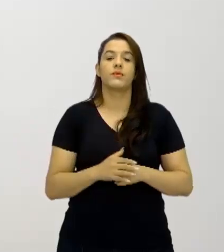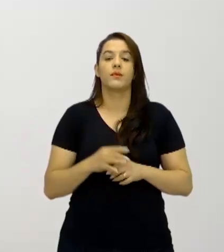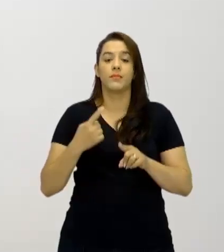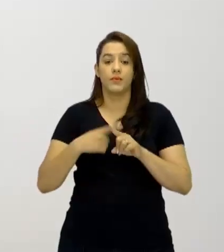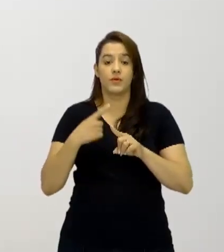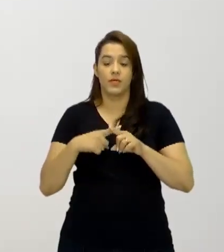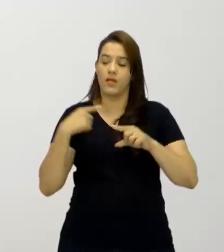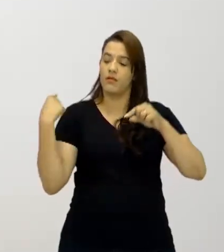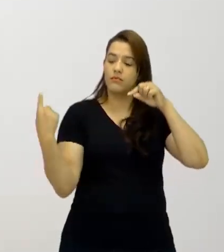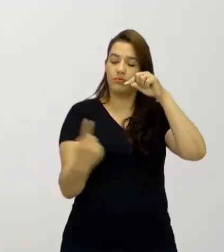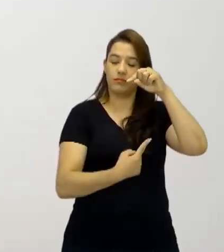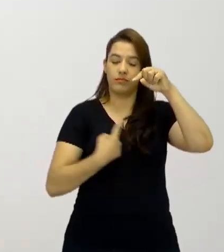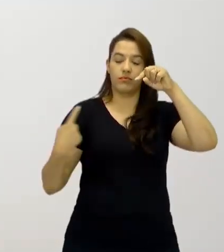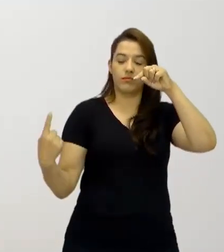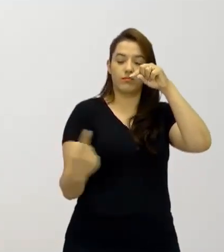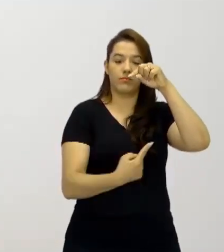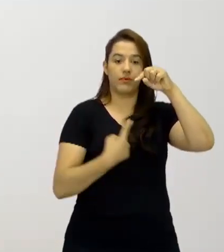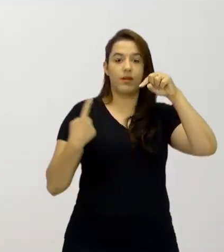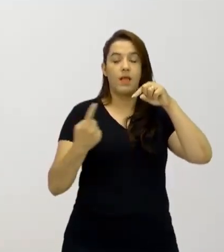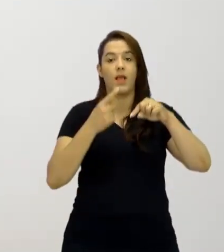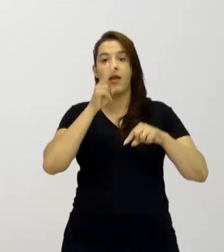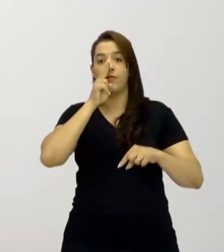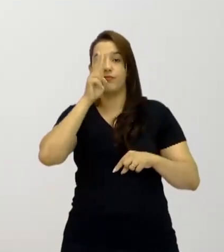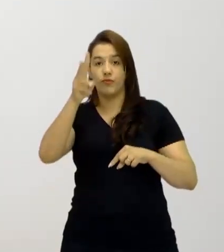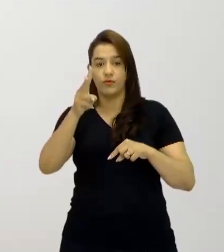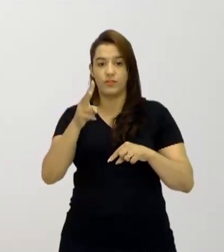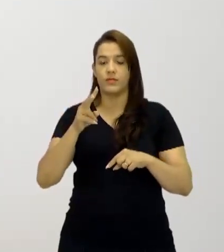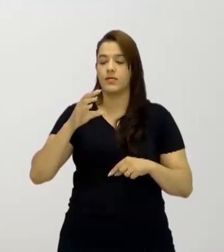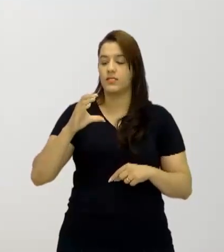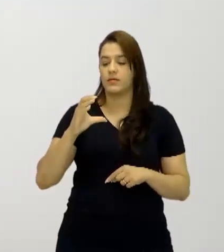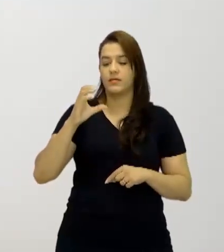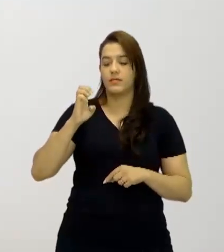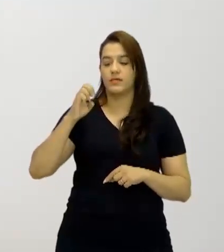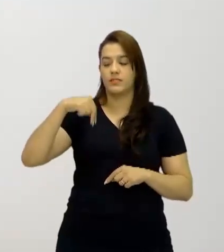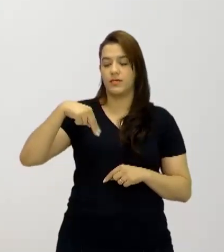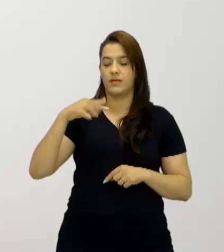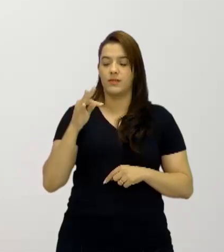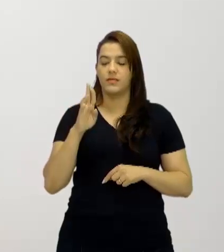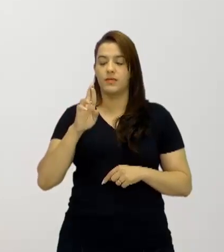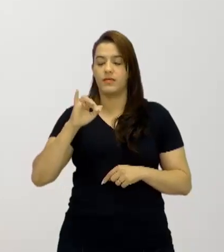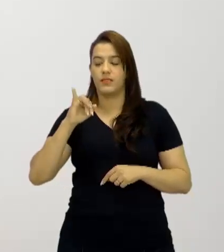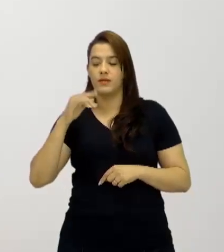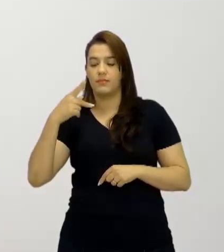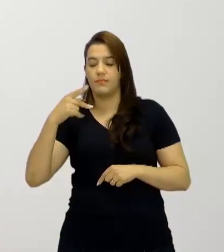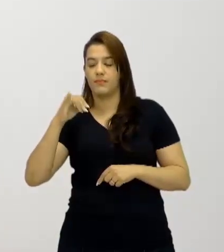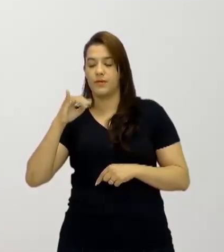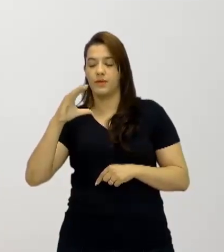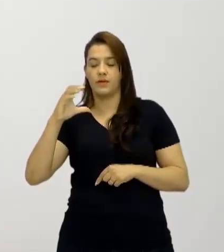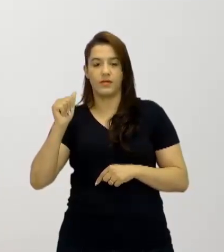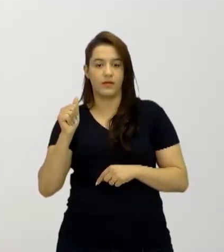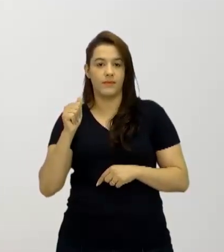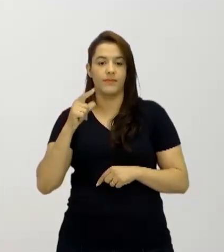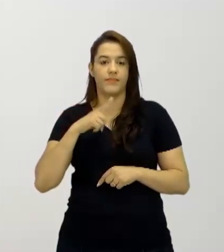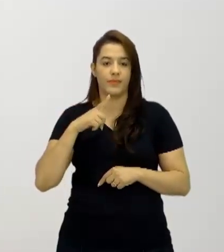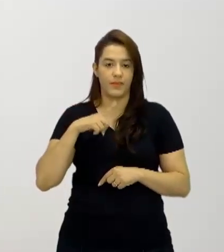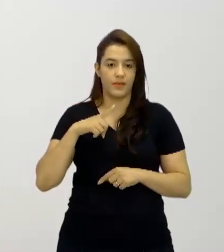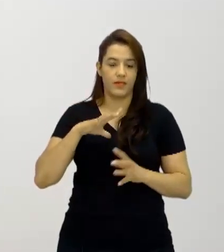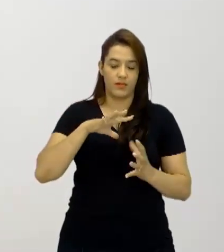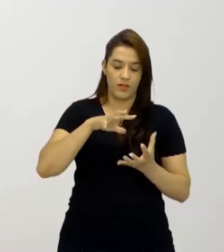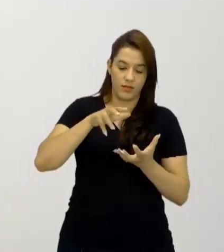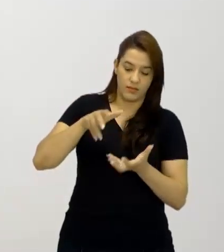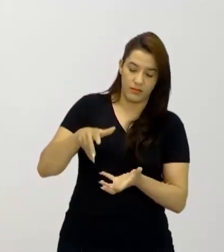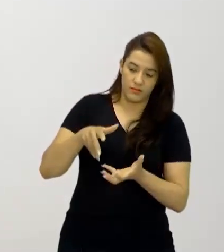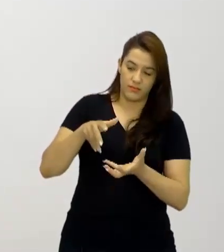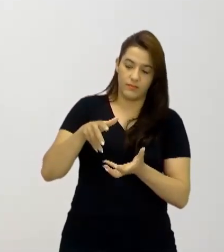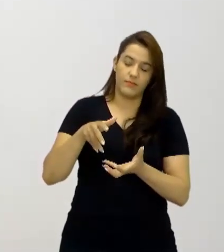giro vai fazer com que uma força chamada força centrípeta, ou melhor, se eu considerar a Terra mesmo como meu